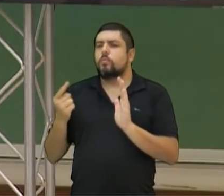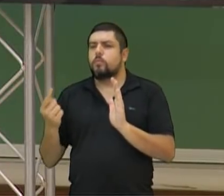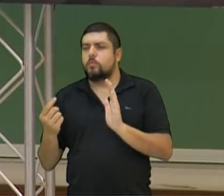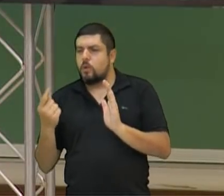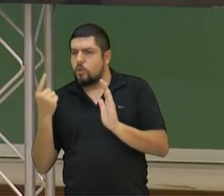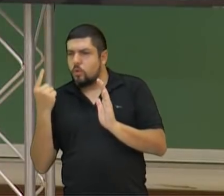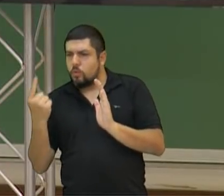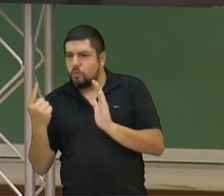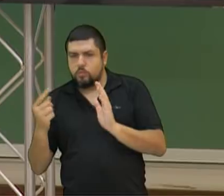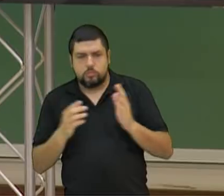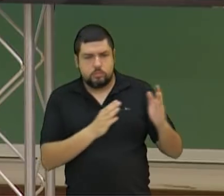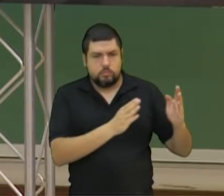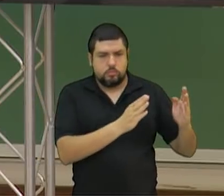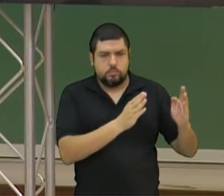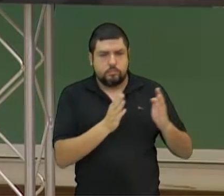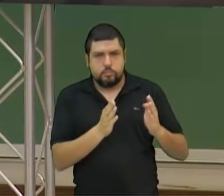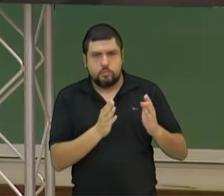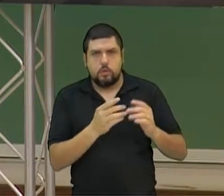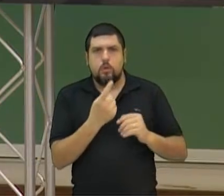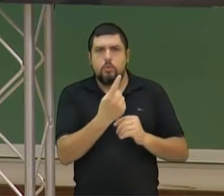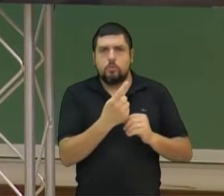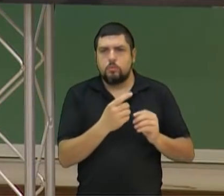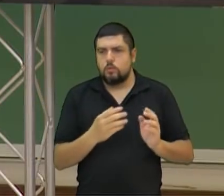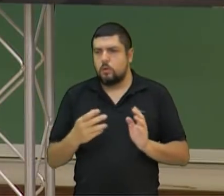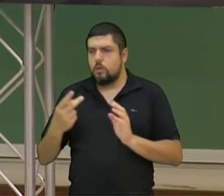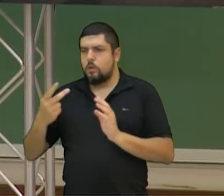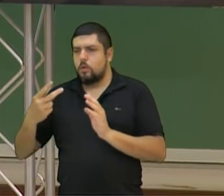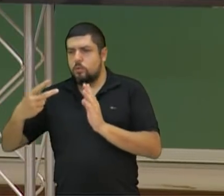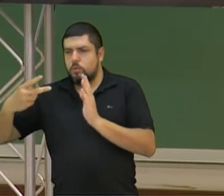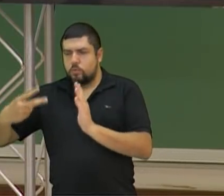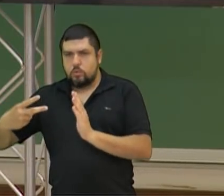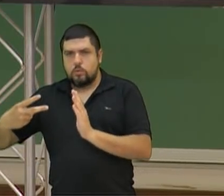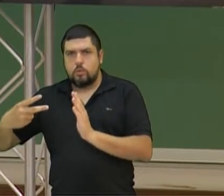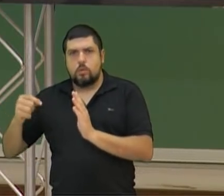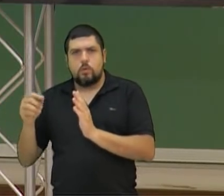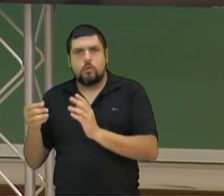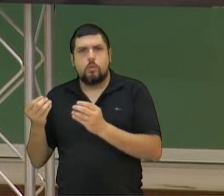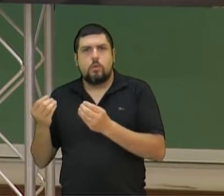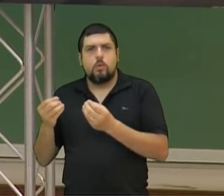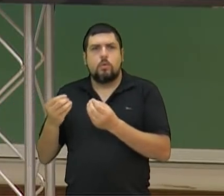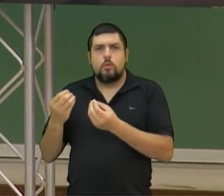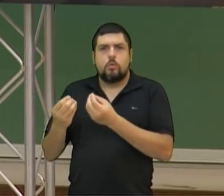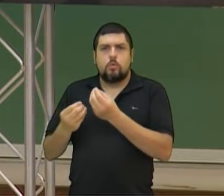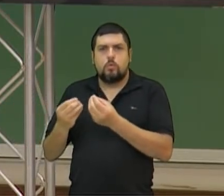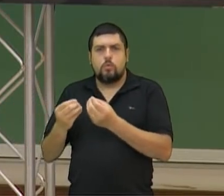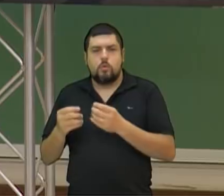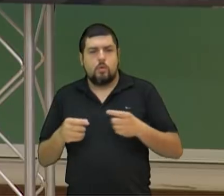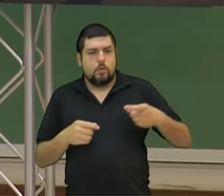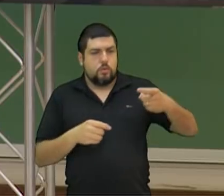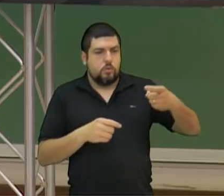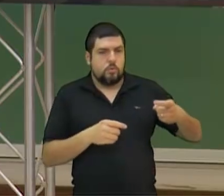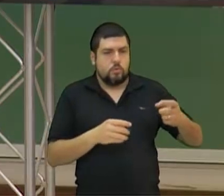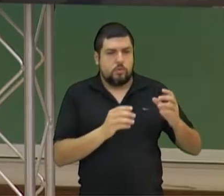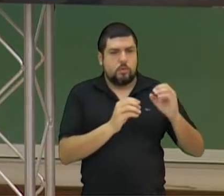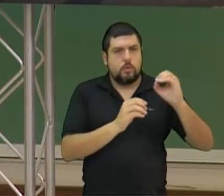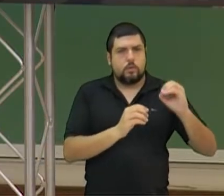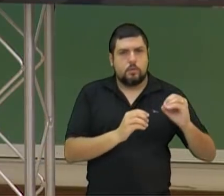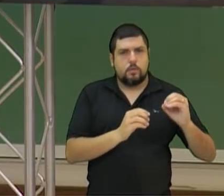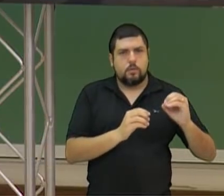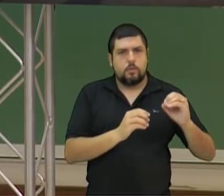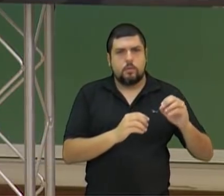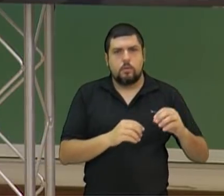de x mais 1, o bico está em cima do menos 1. Módulo de x, o bico está em cima do zero. Módulo de